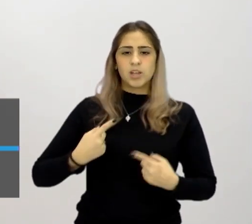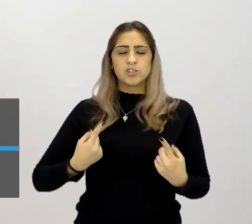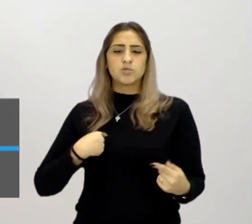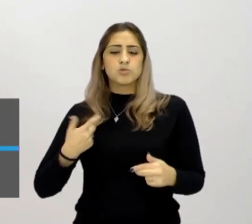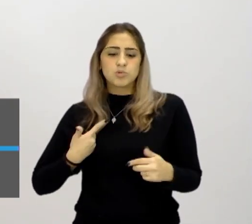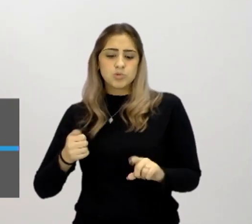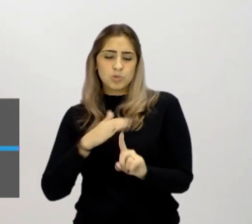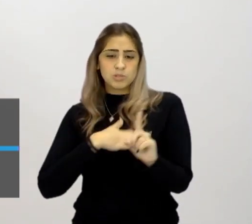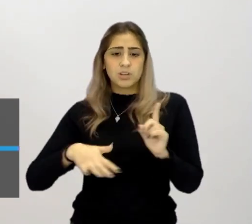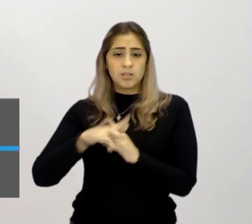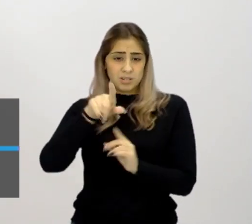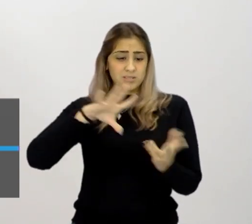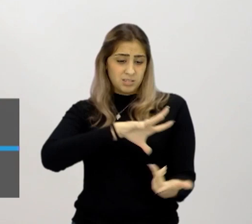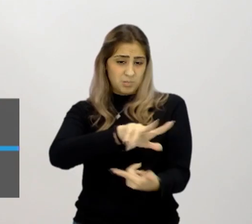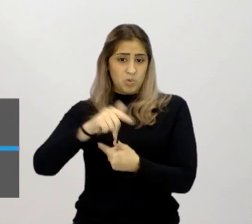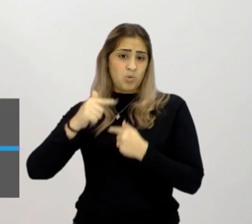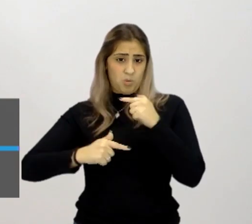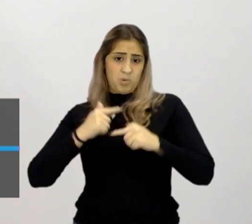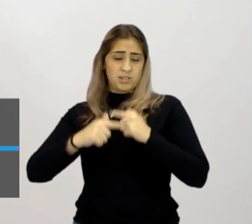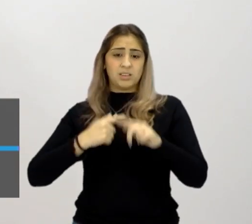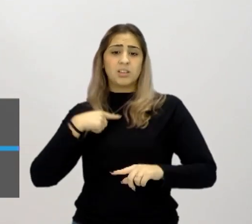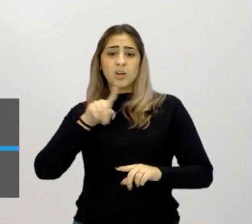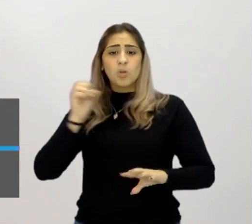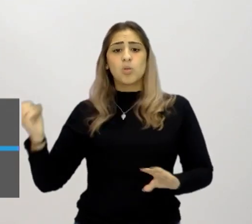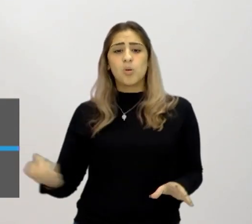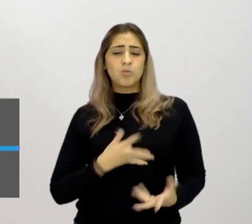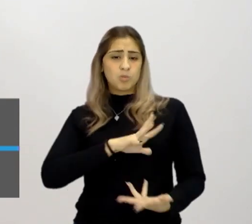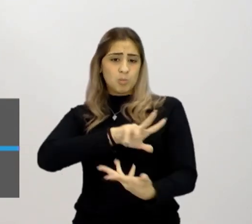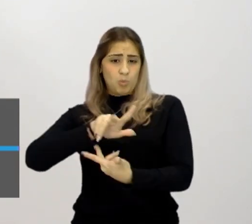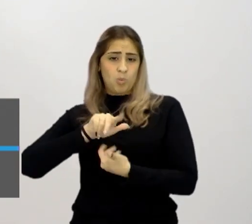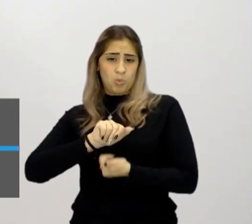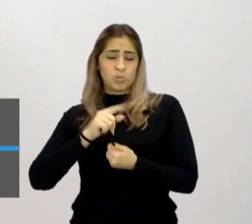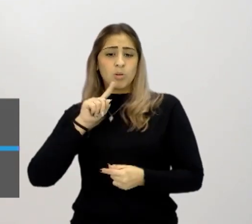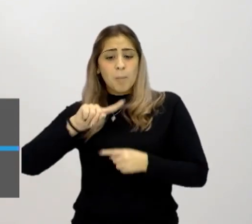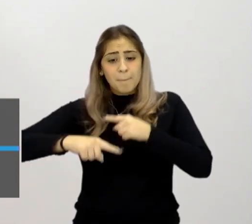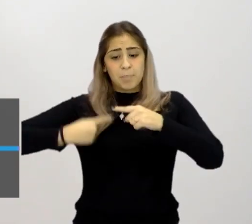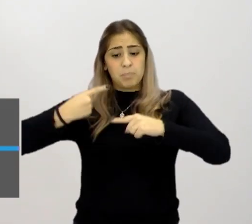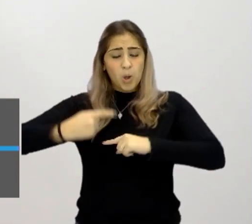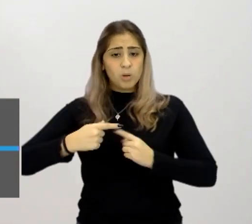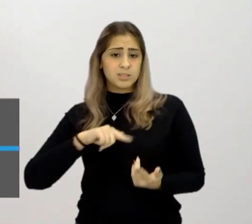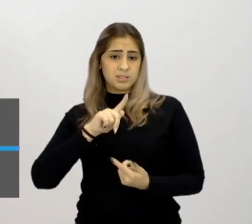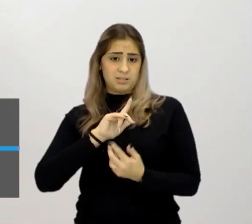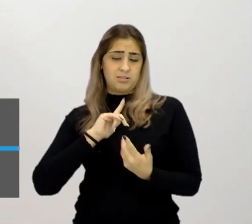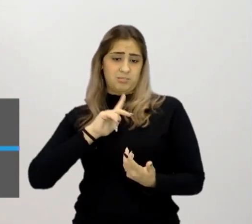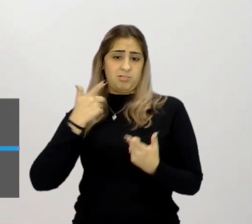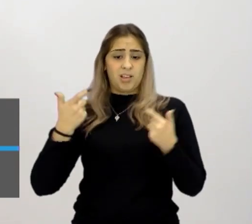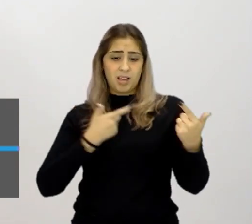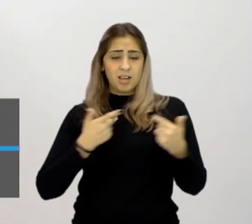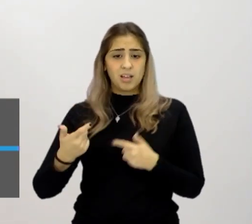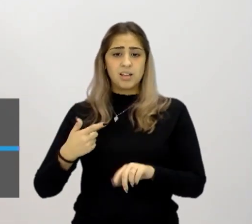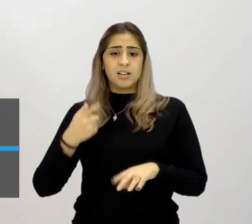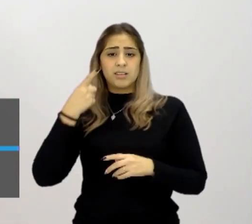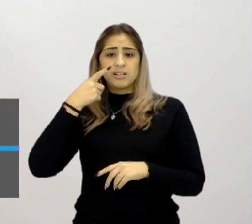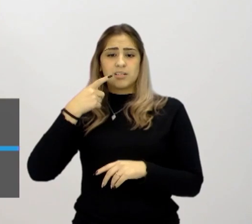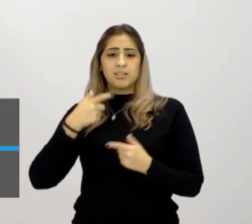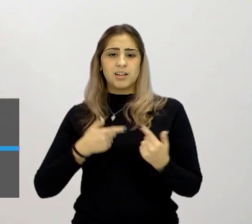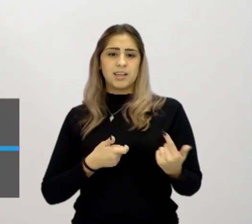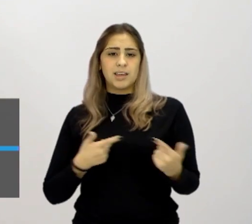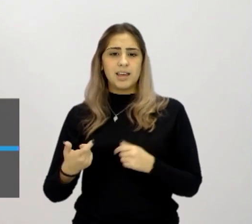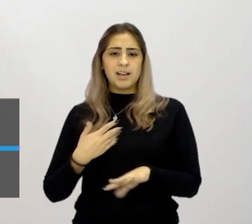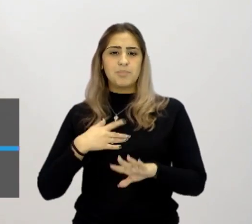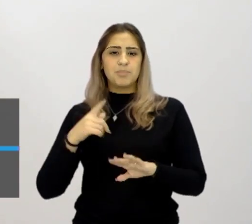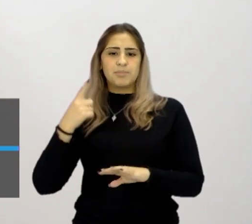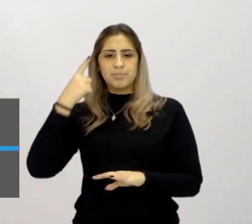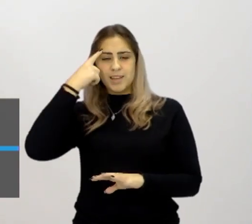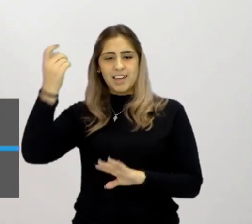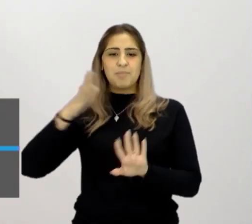Então, esse mundo globalizado, ele é um novo mundo, é um mundo pós-Guerra Fria, é um mundo mais conectado, e aí eu vou